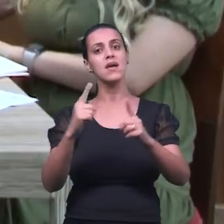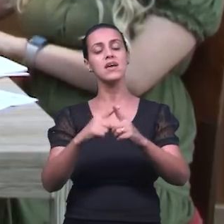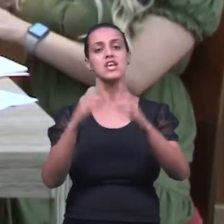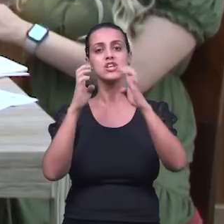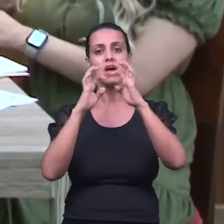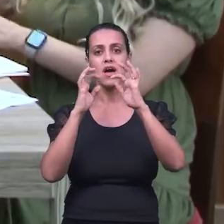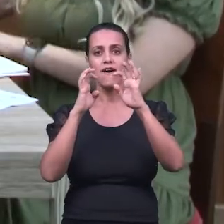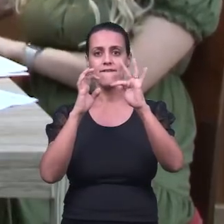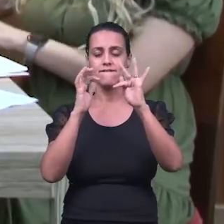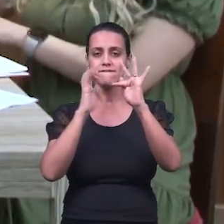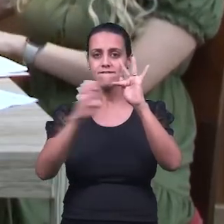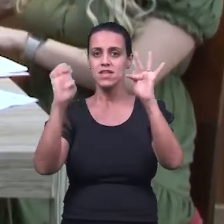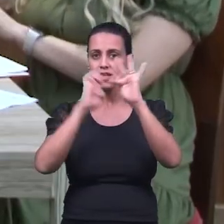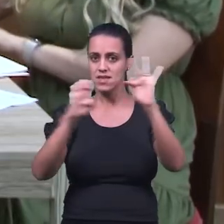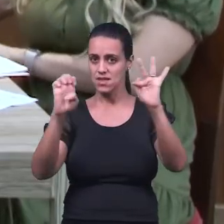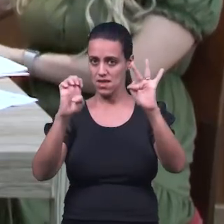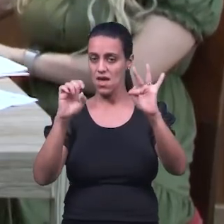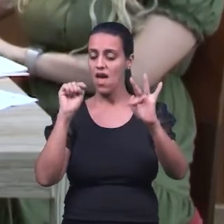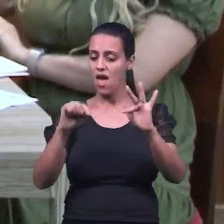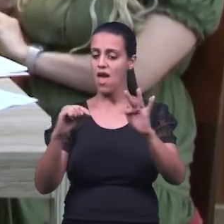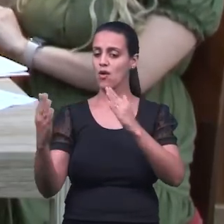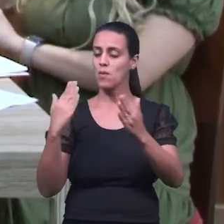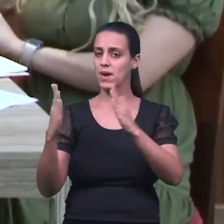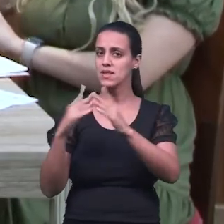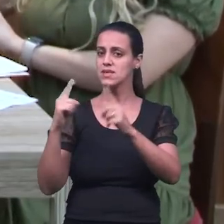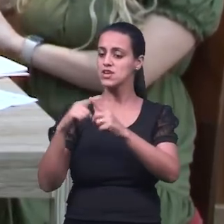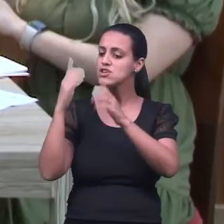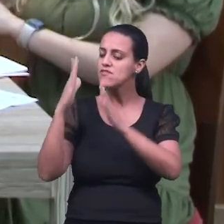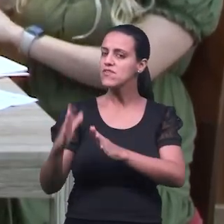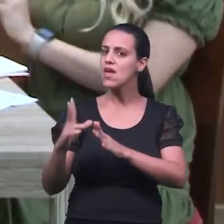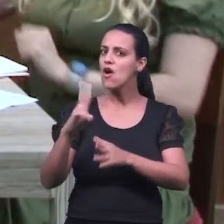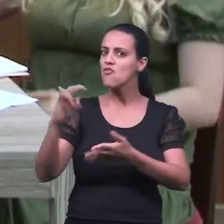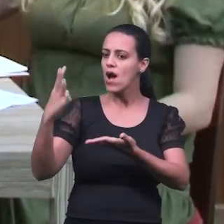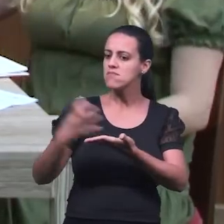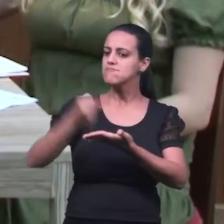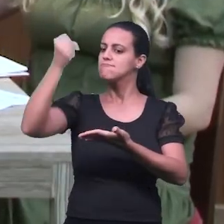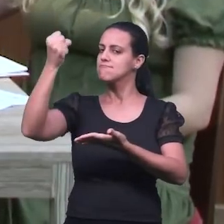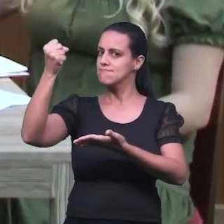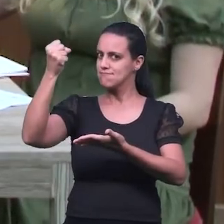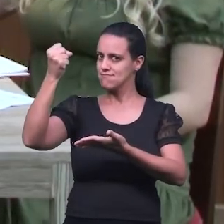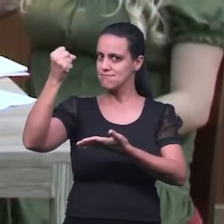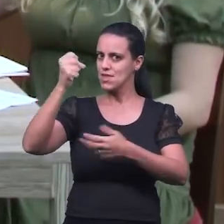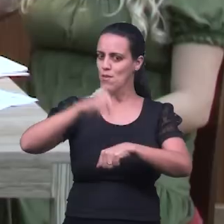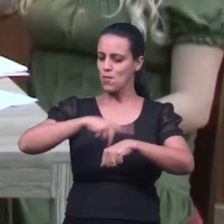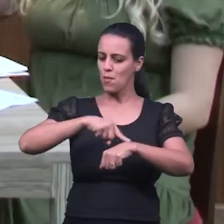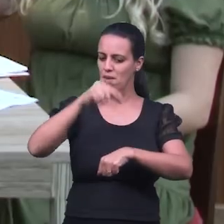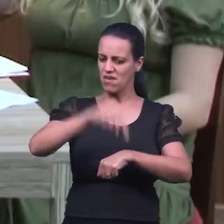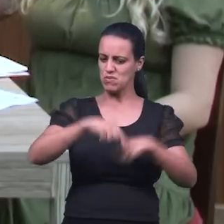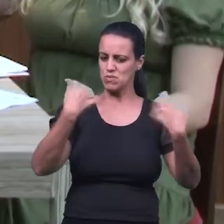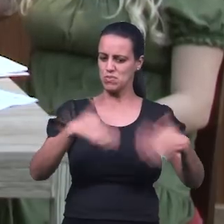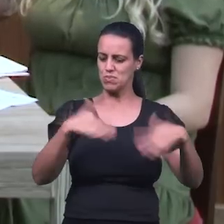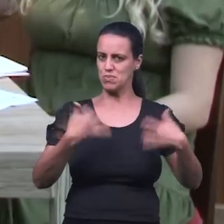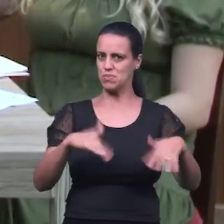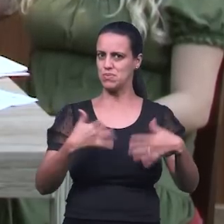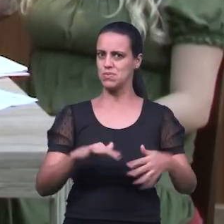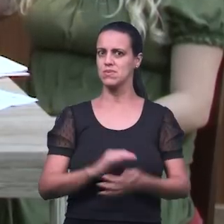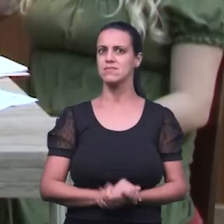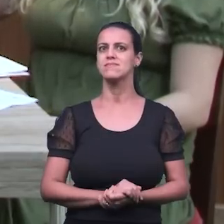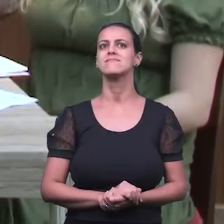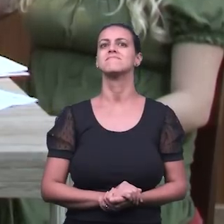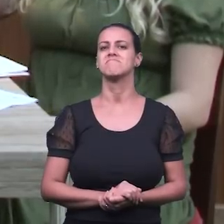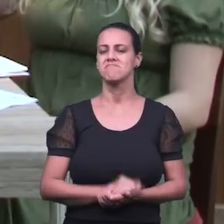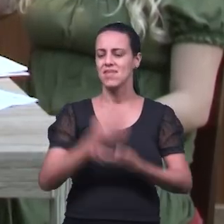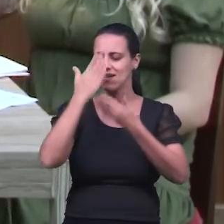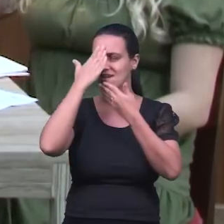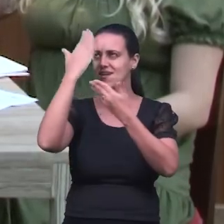fiel, A igreja que vai estar arrebatada e não vai viver, vai ser poupada desse momento da grande tribulação. Amém. Glória a Deus. Louvamos e